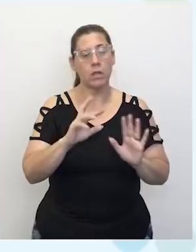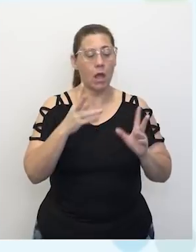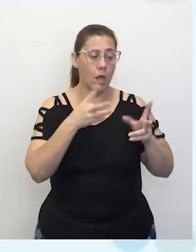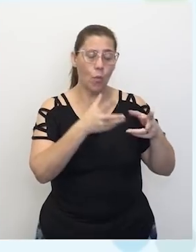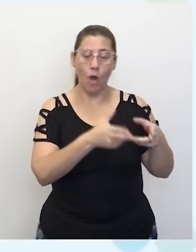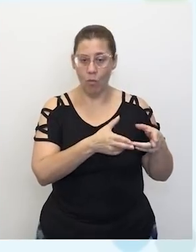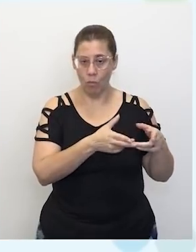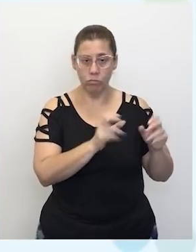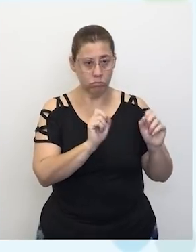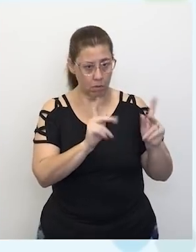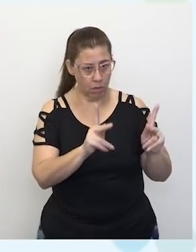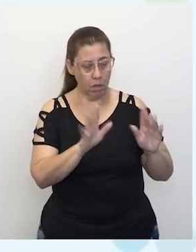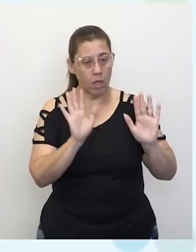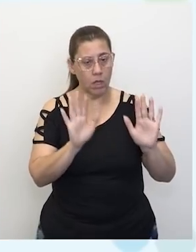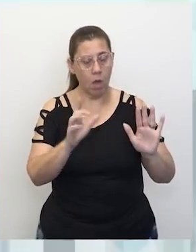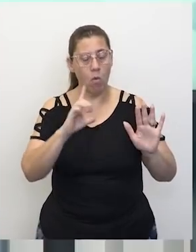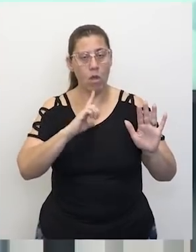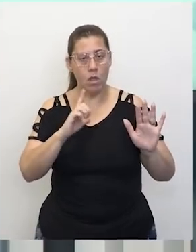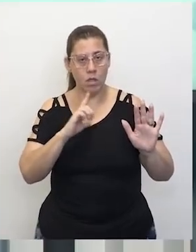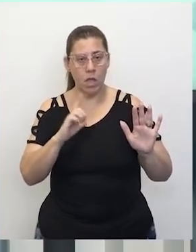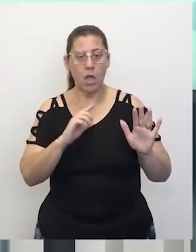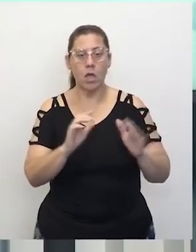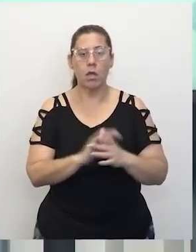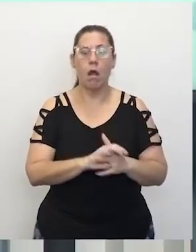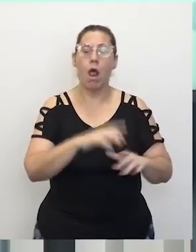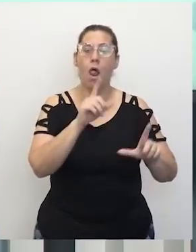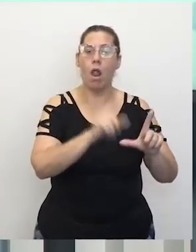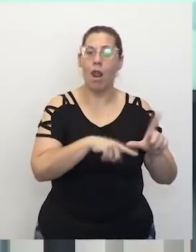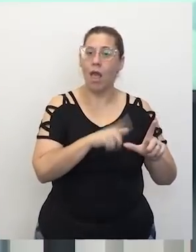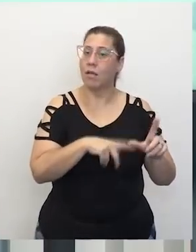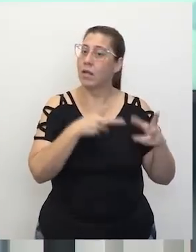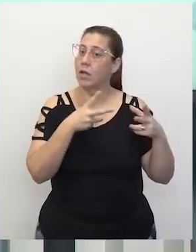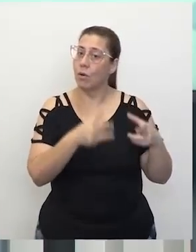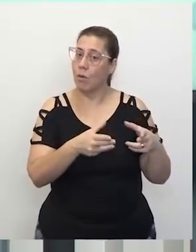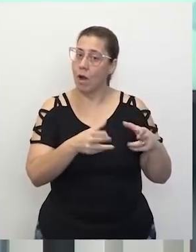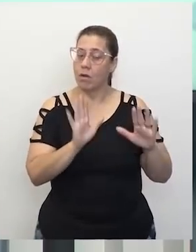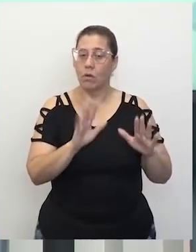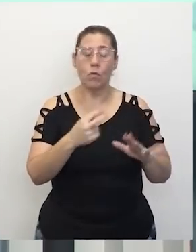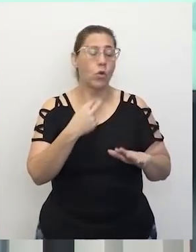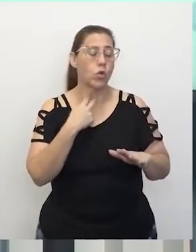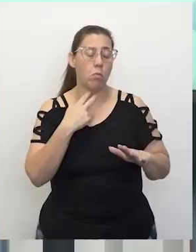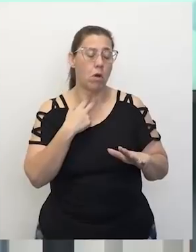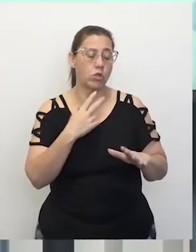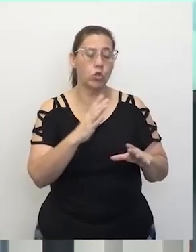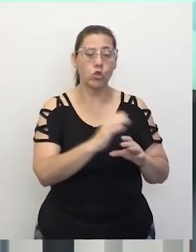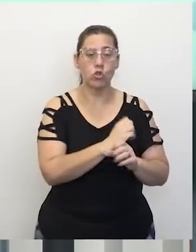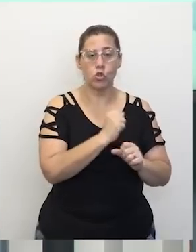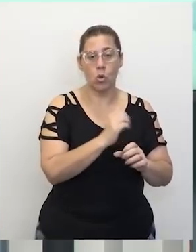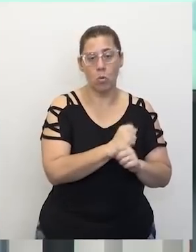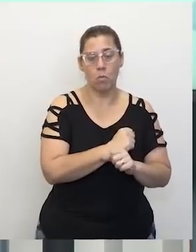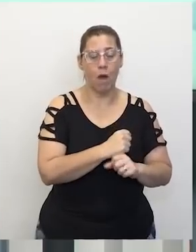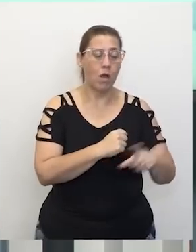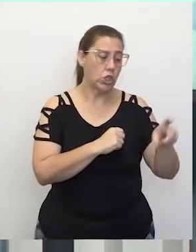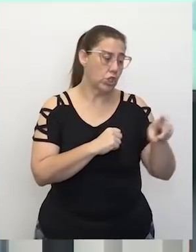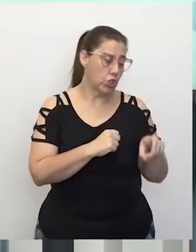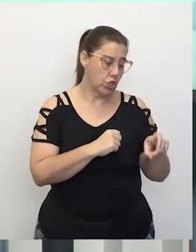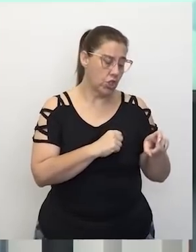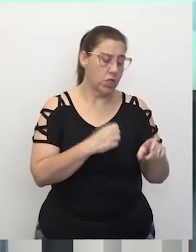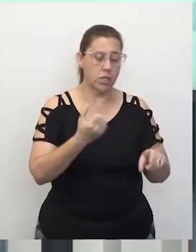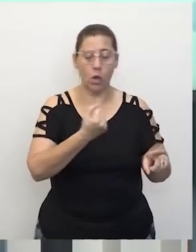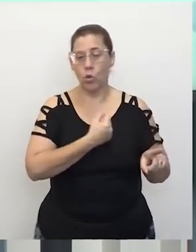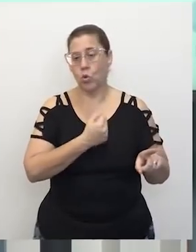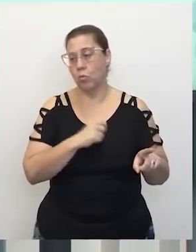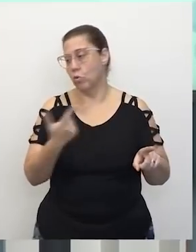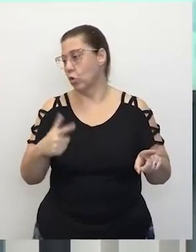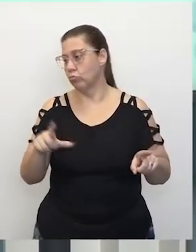semelhantes, certo? Então, aqueles que têm a parte de letras iguais. Então, eu não posso somar, por exemplo, um número que tem x com um número que